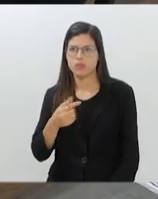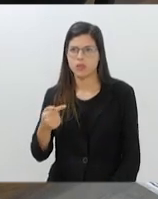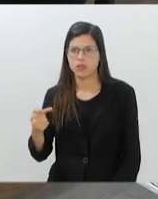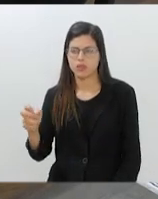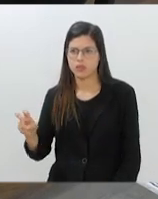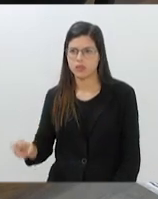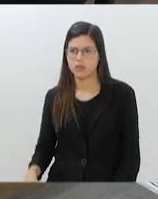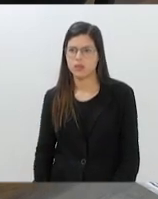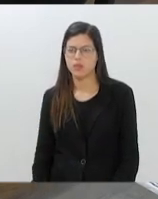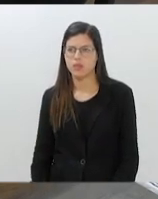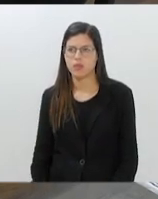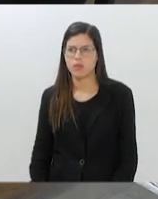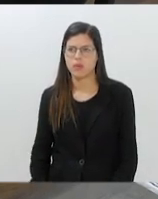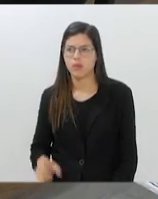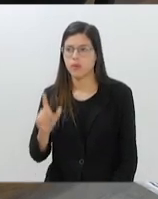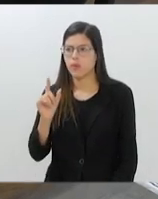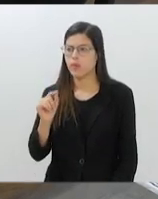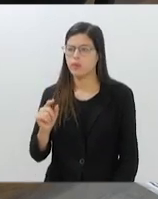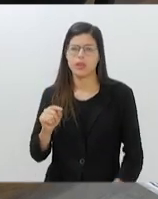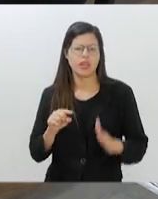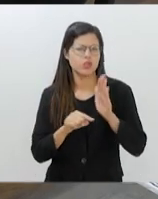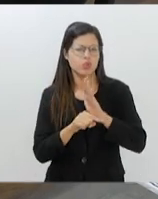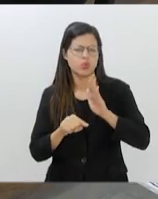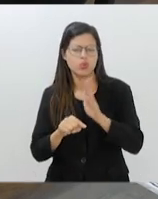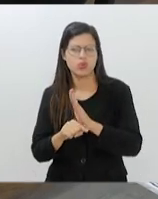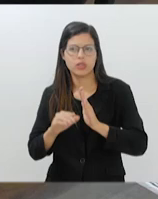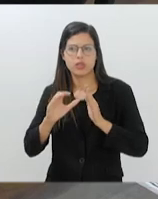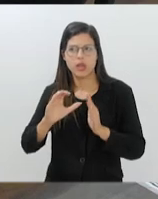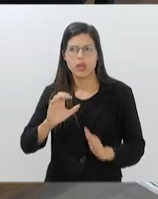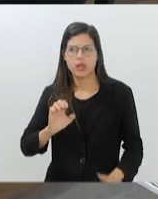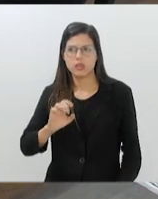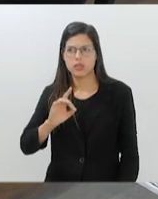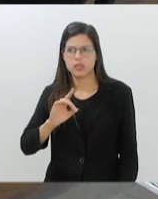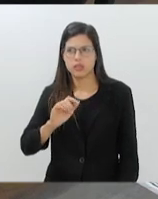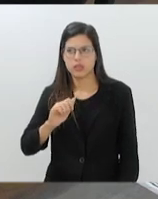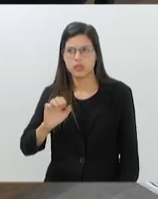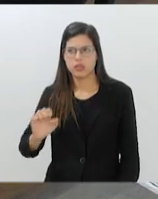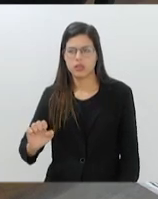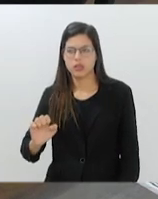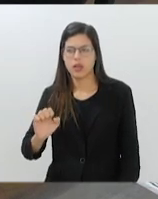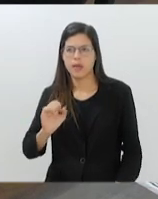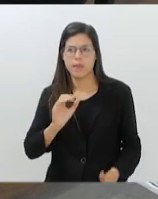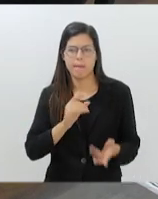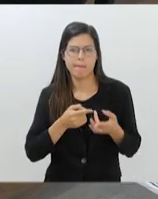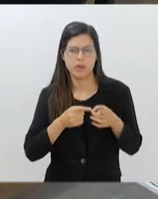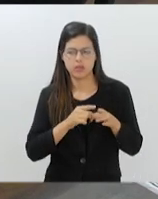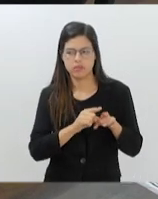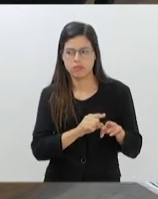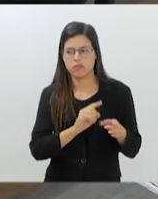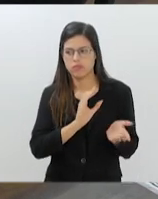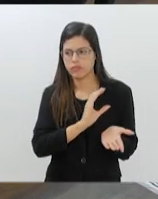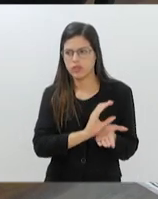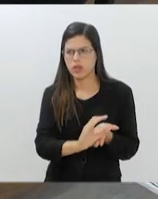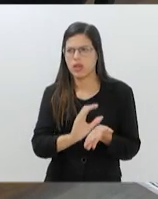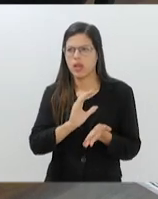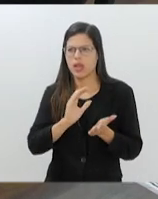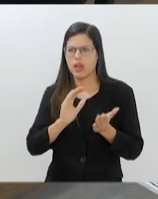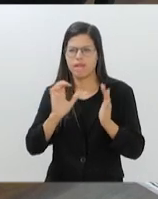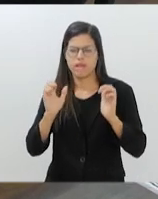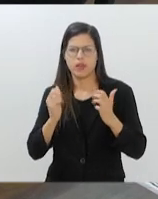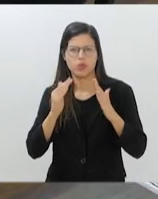posso o que que acrescenta pra cedai o patrocínio do evento festival casa casa bloco 2024 R